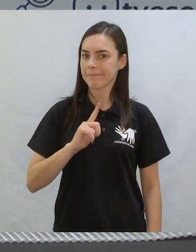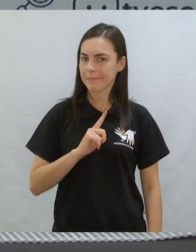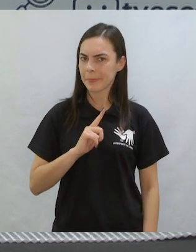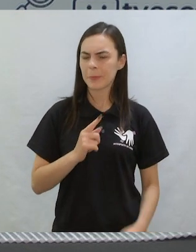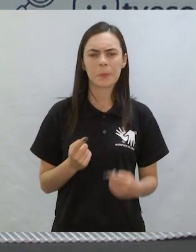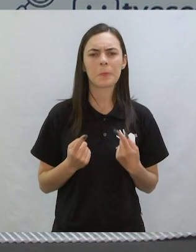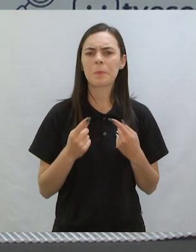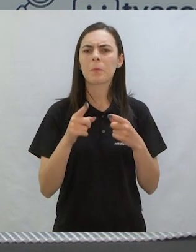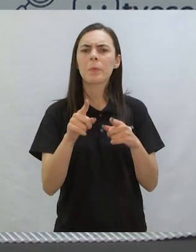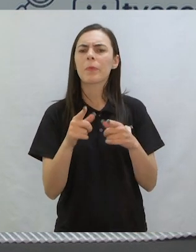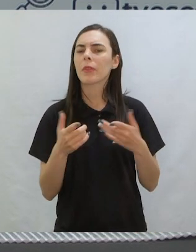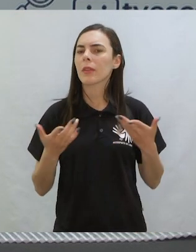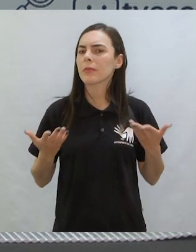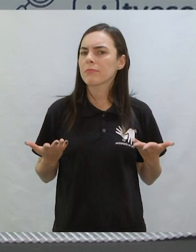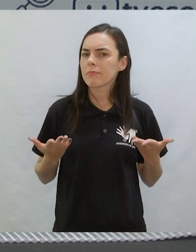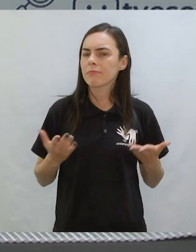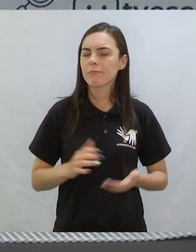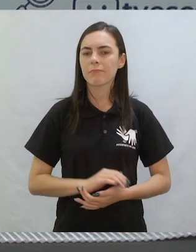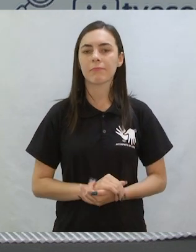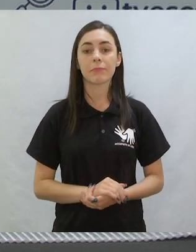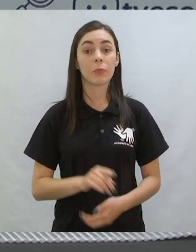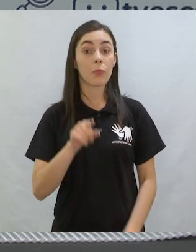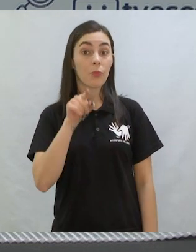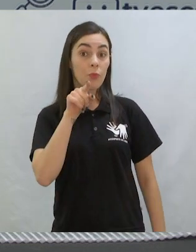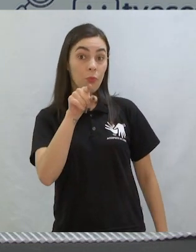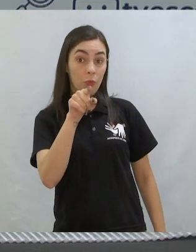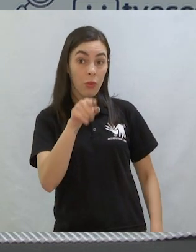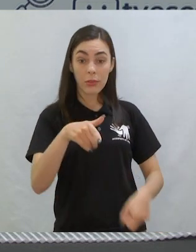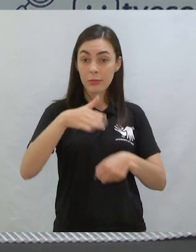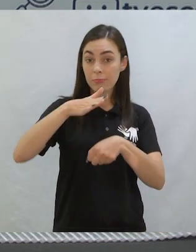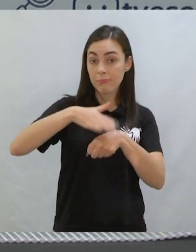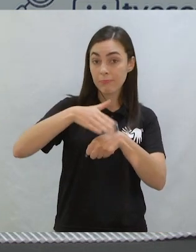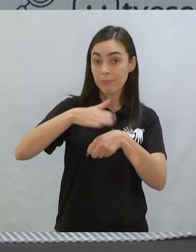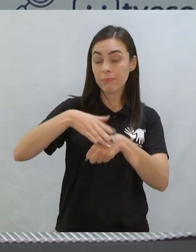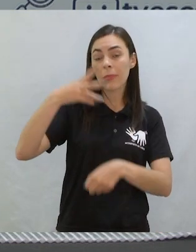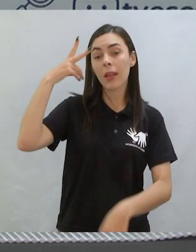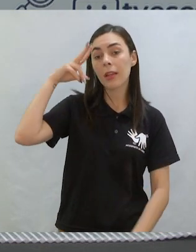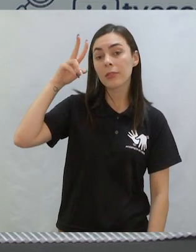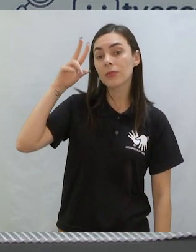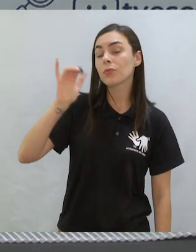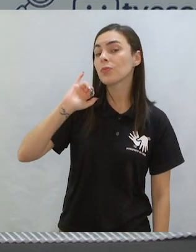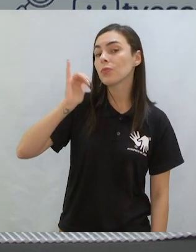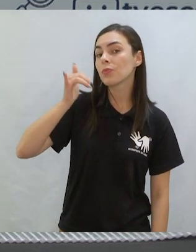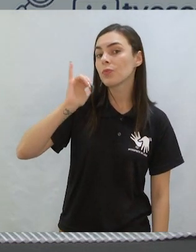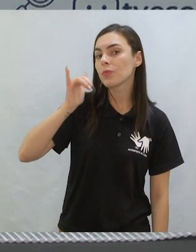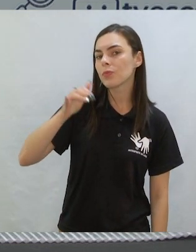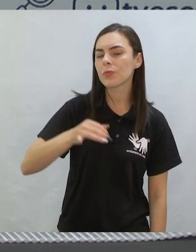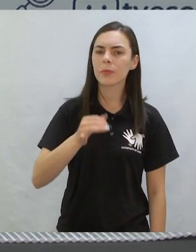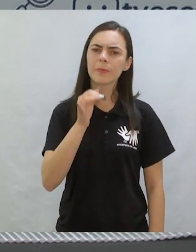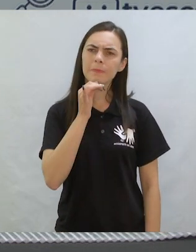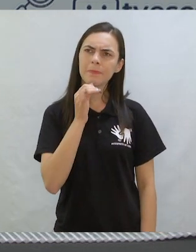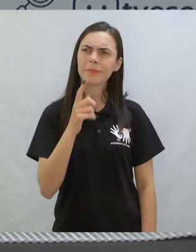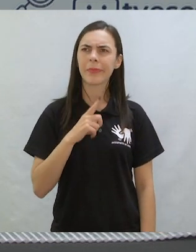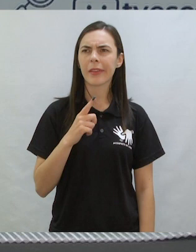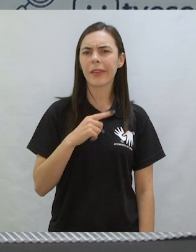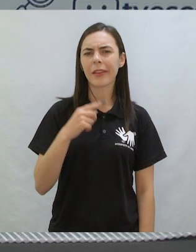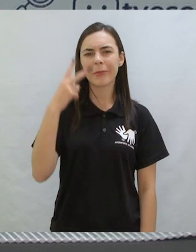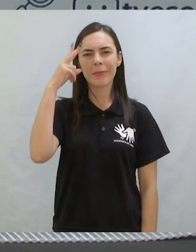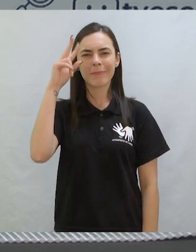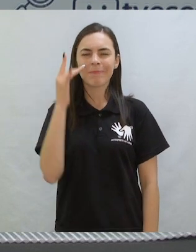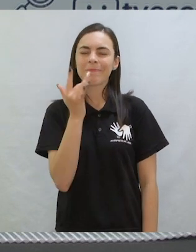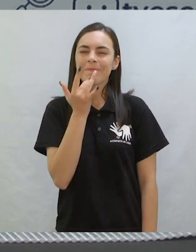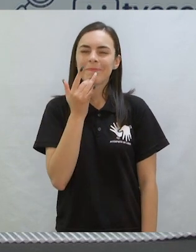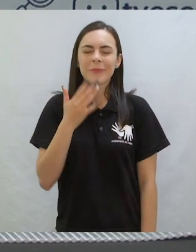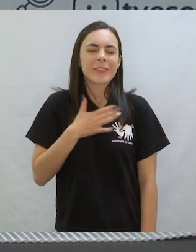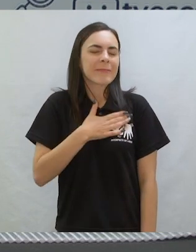desafio. E o desafio de hoje, sabe qual que vai ser? Vai ser você contar a sua história. Você tem